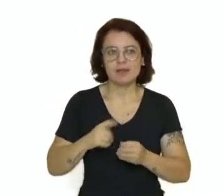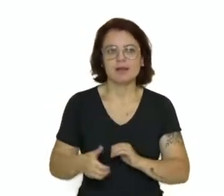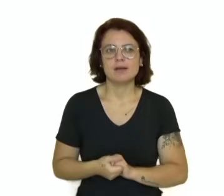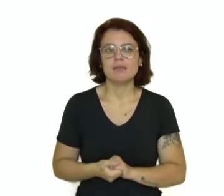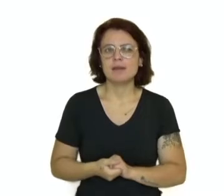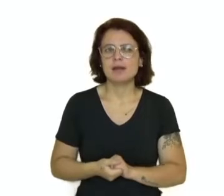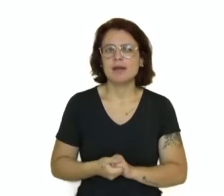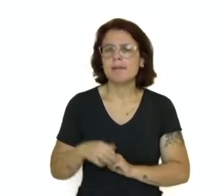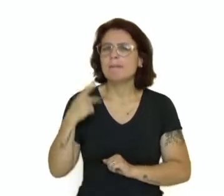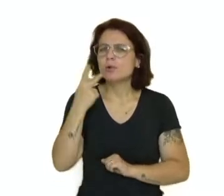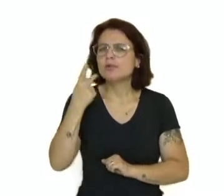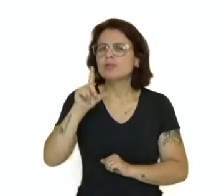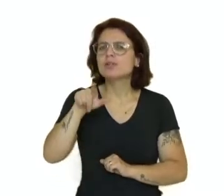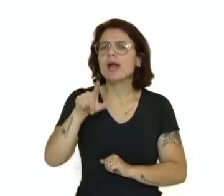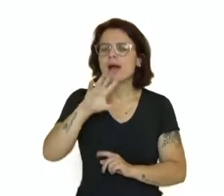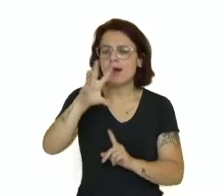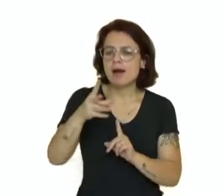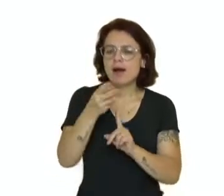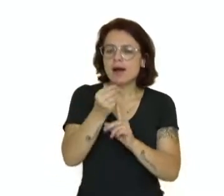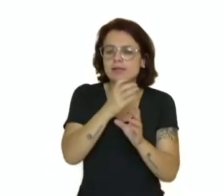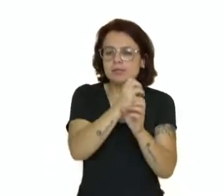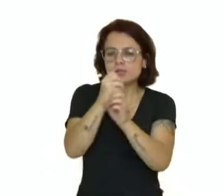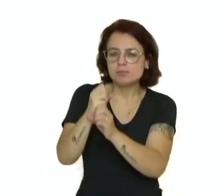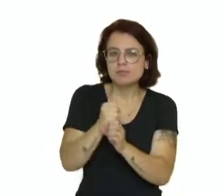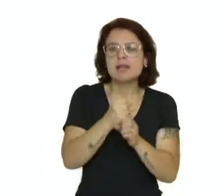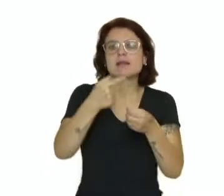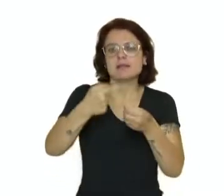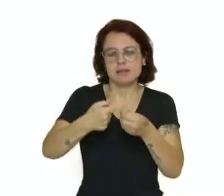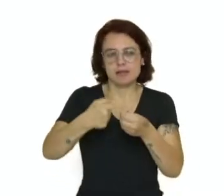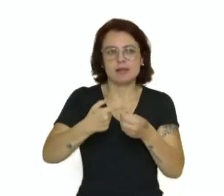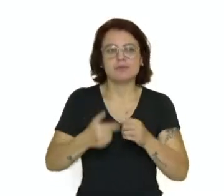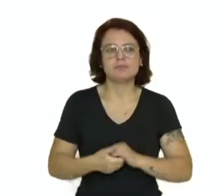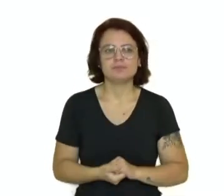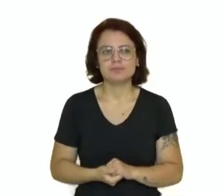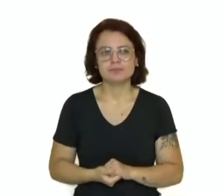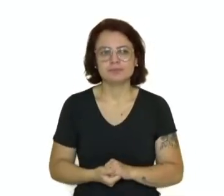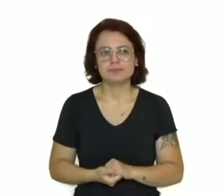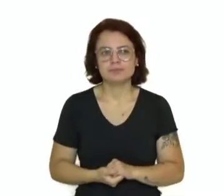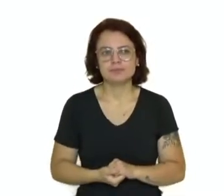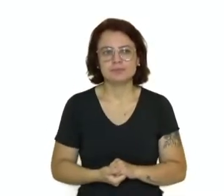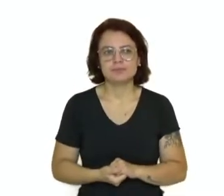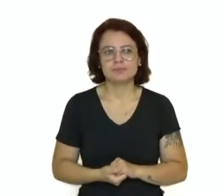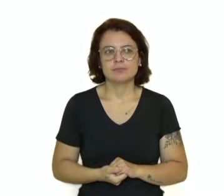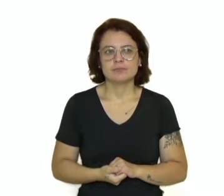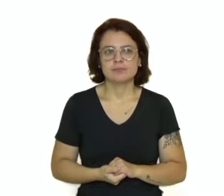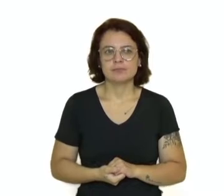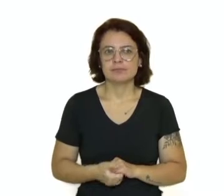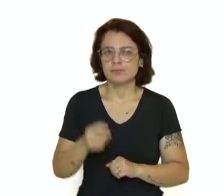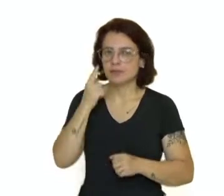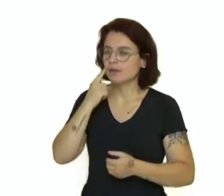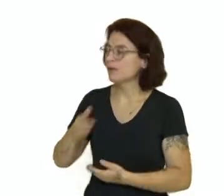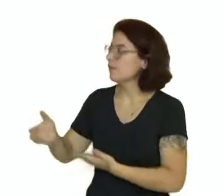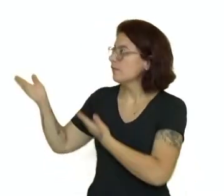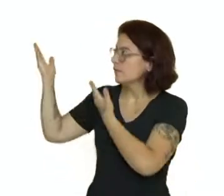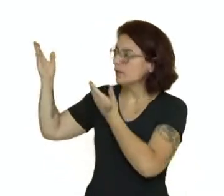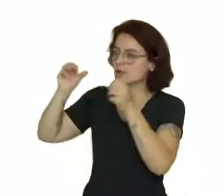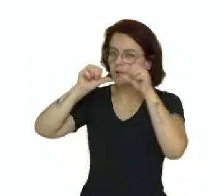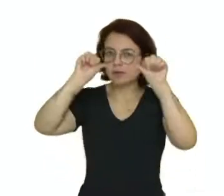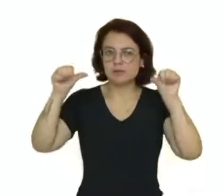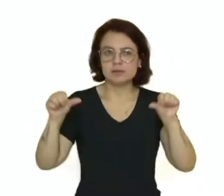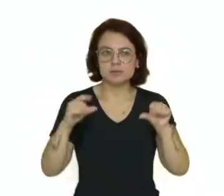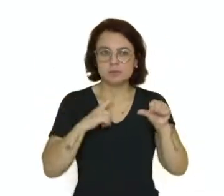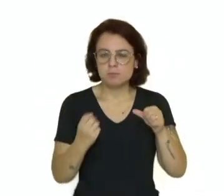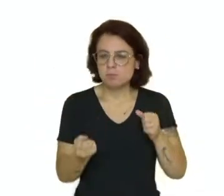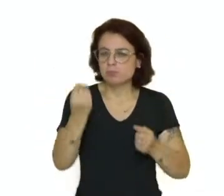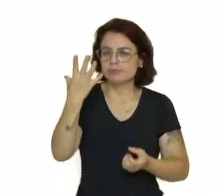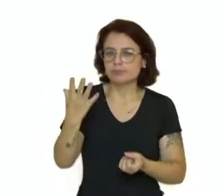de administrar a polis. Então a gente vem aqui, ó, assim que surgiram as polis, né, em vários